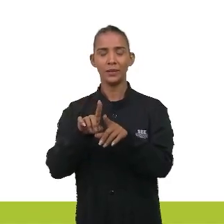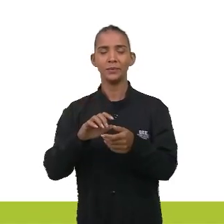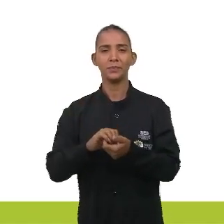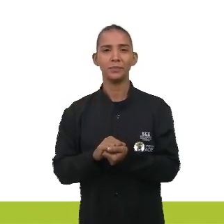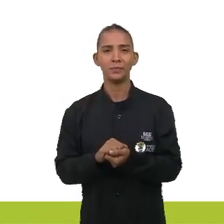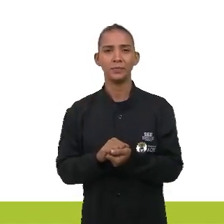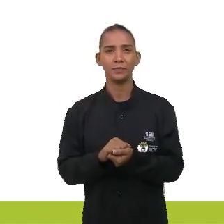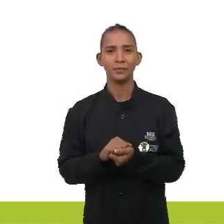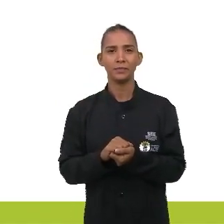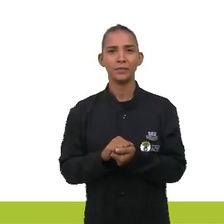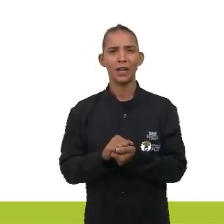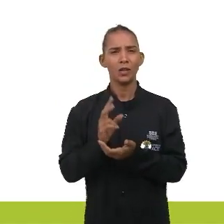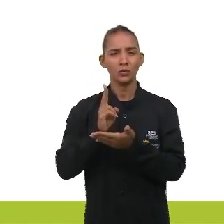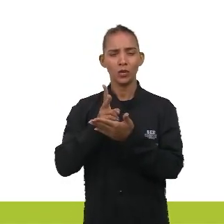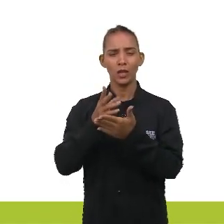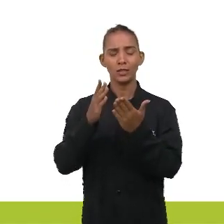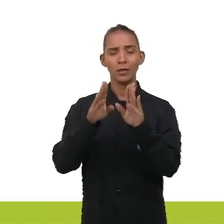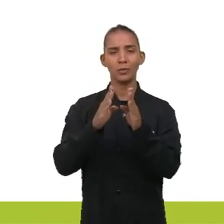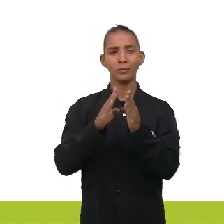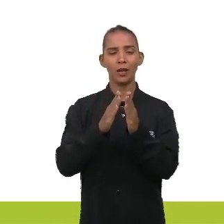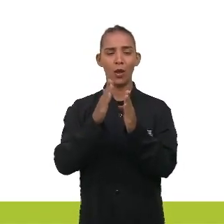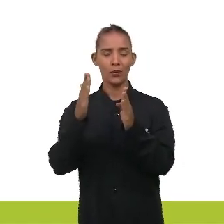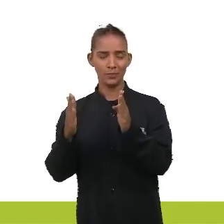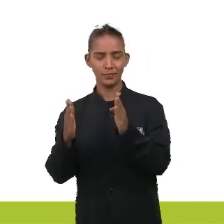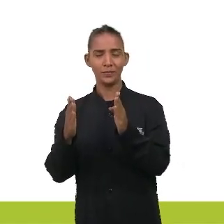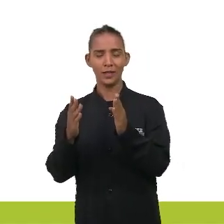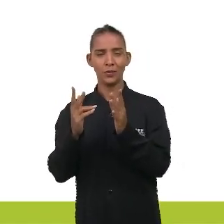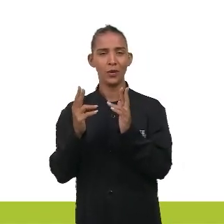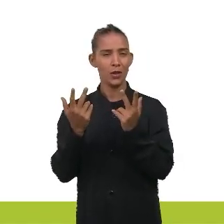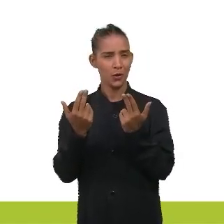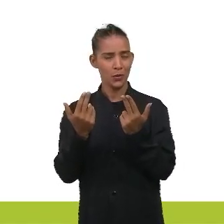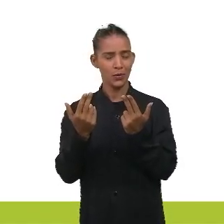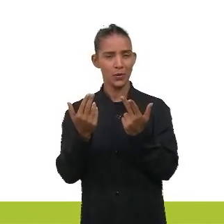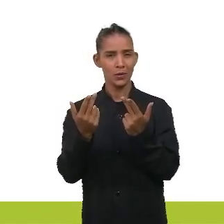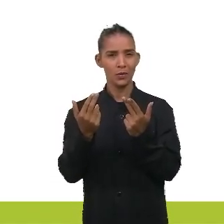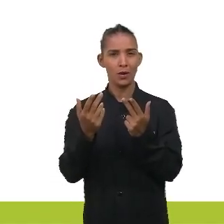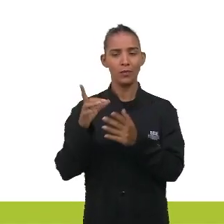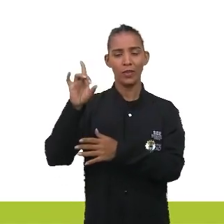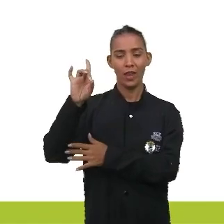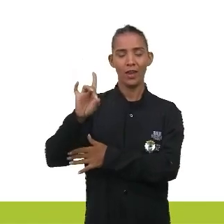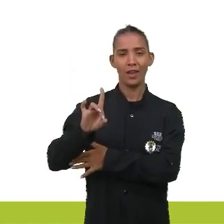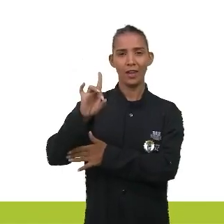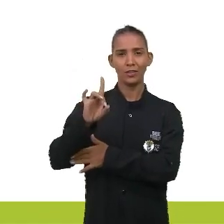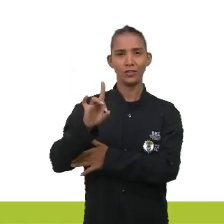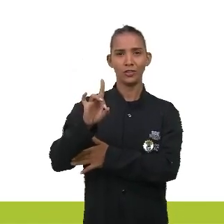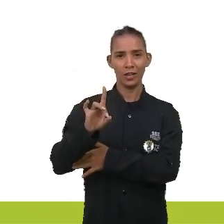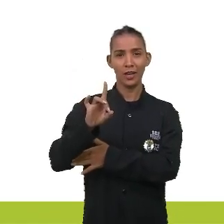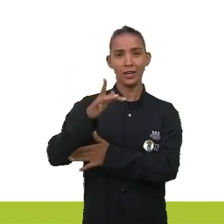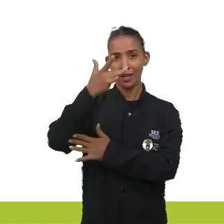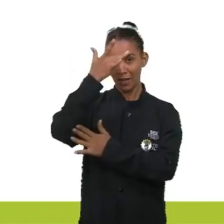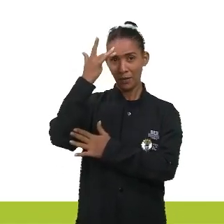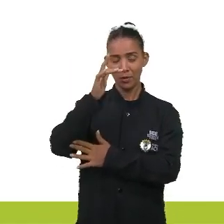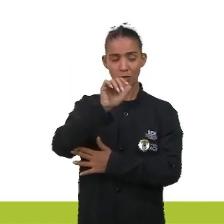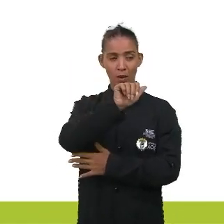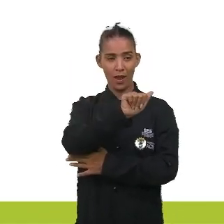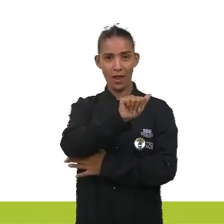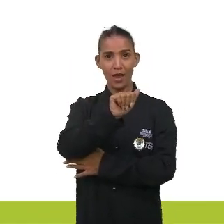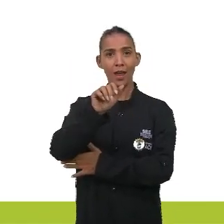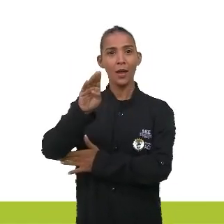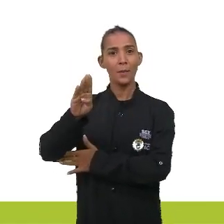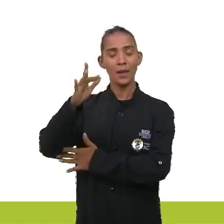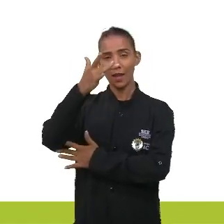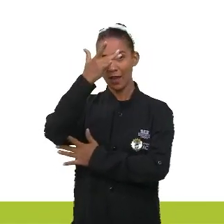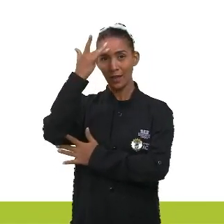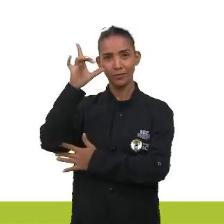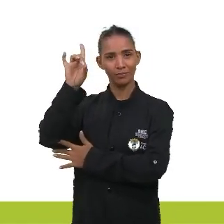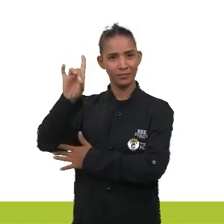E sempre no mesmo lado. Por exemplo, a D está à direita da pessoa A e a B está à esquerda da